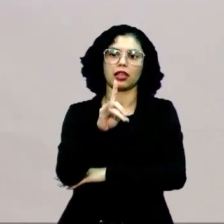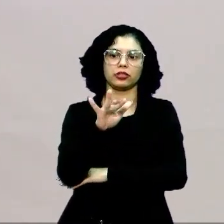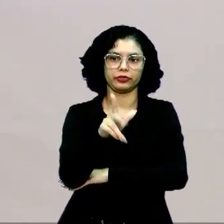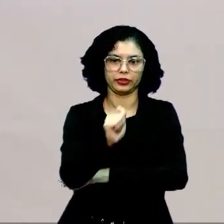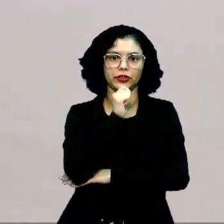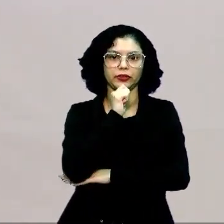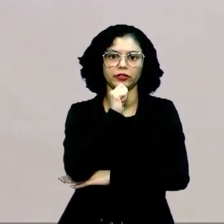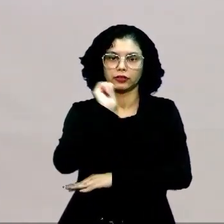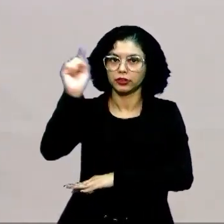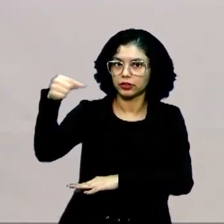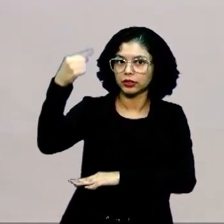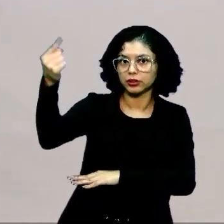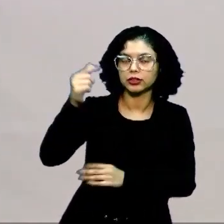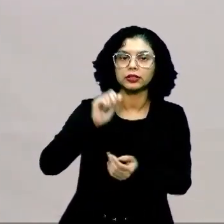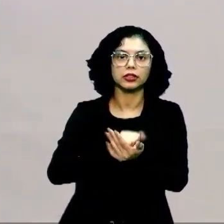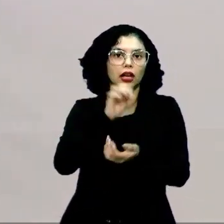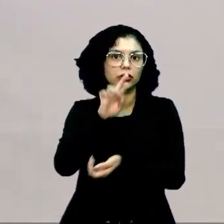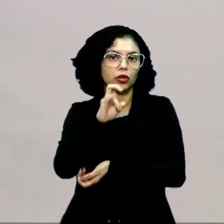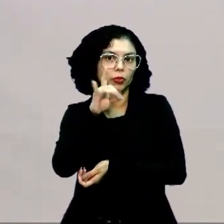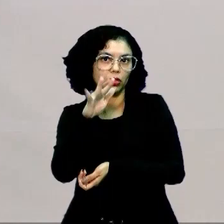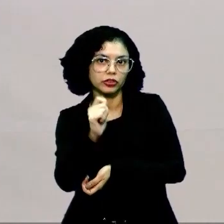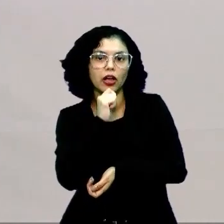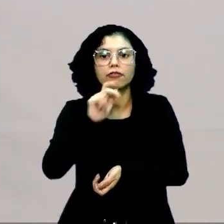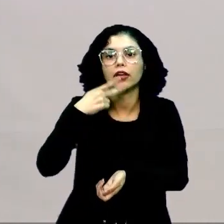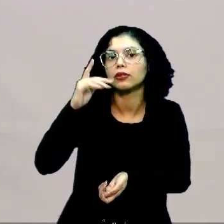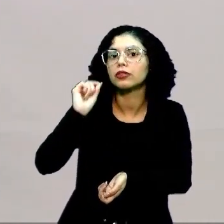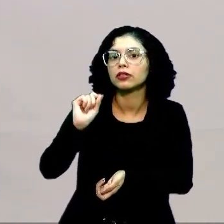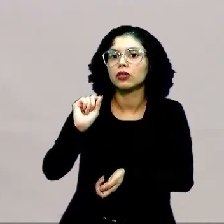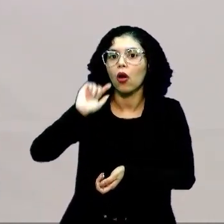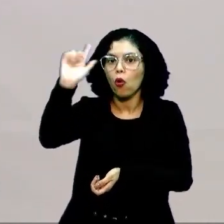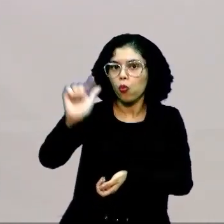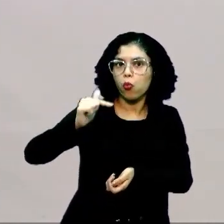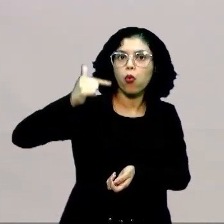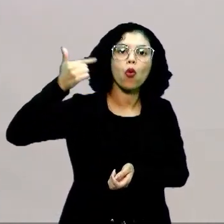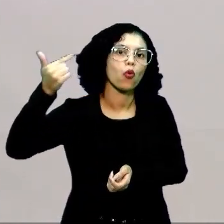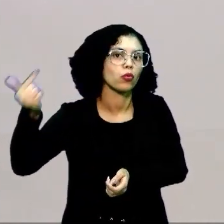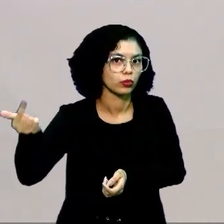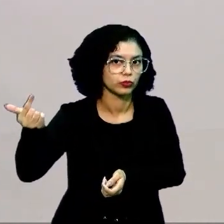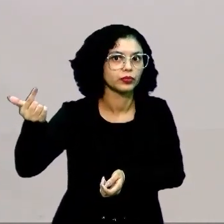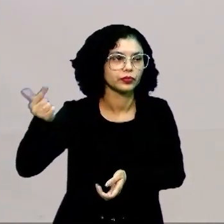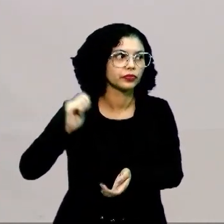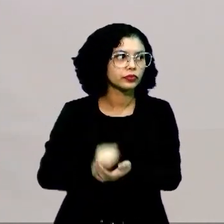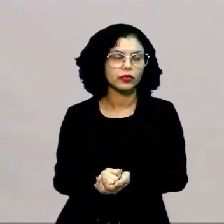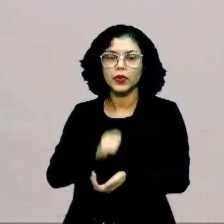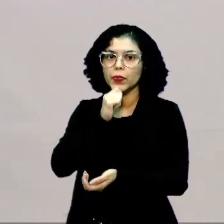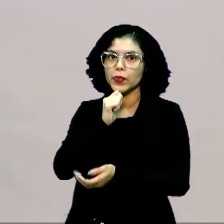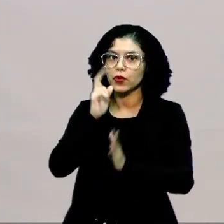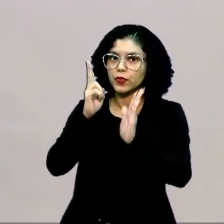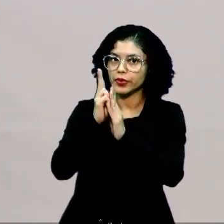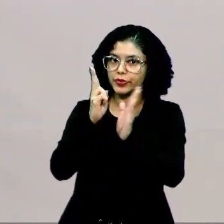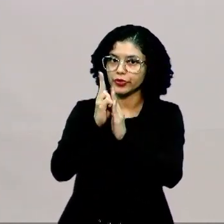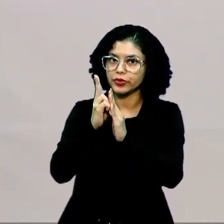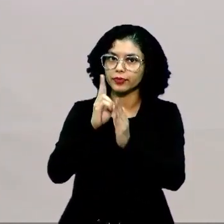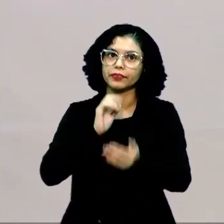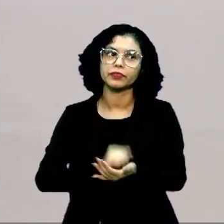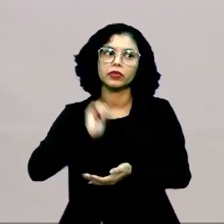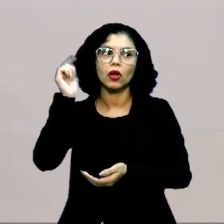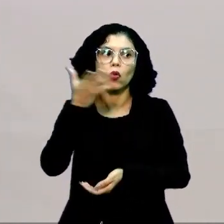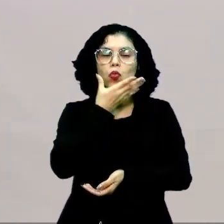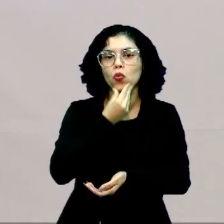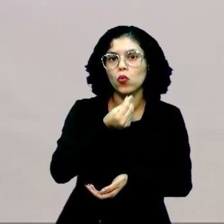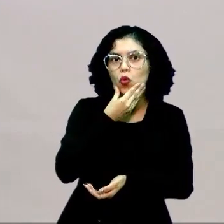relativista. Lá na antropologia se diz assim, o outro. Então, para o indígena, o